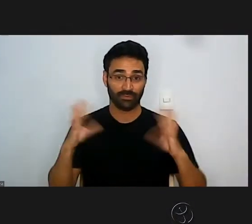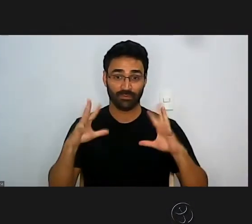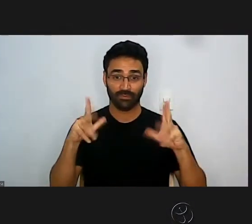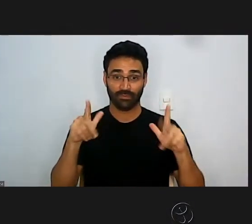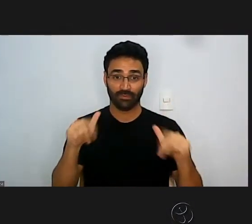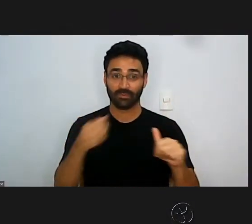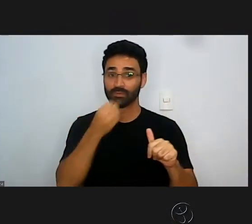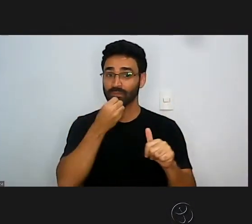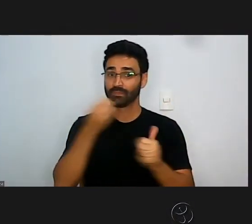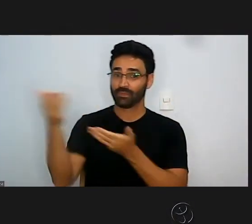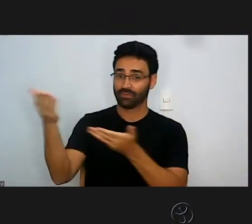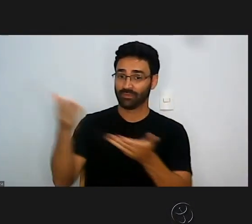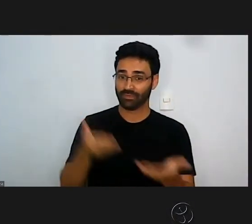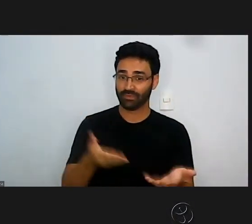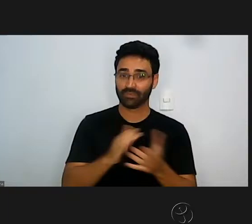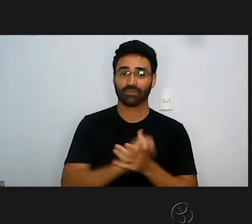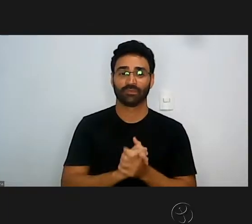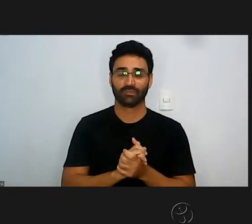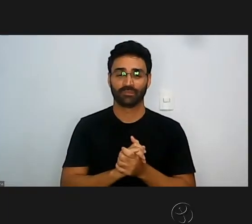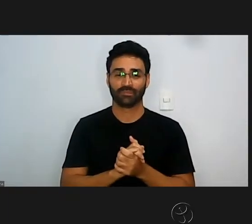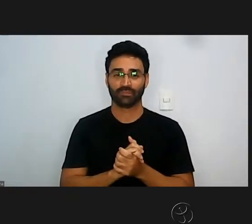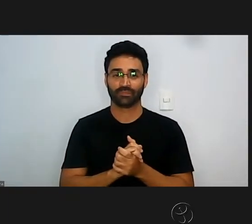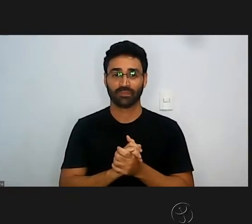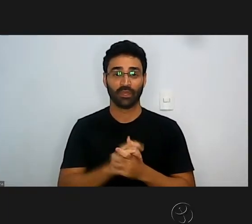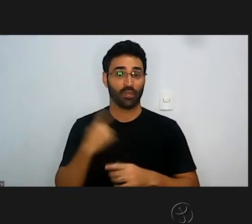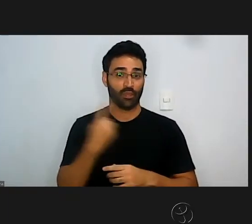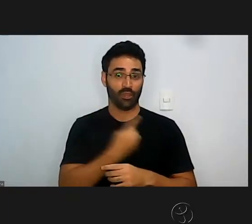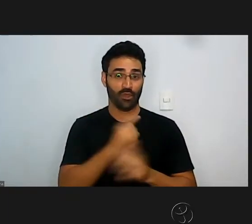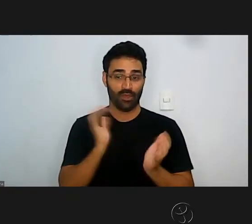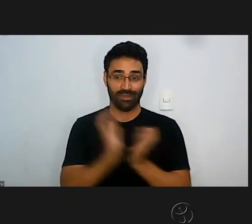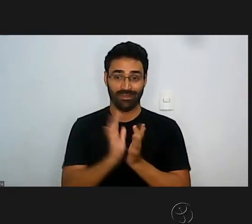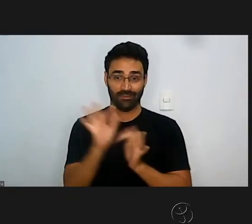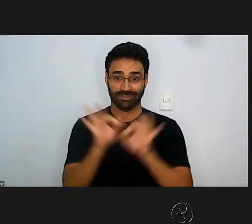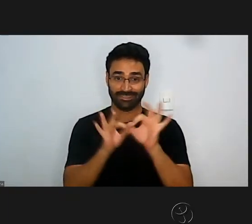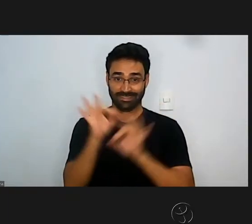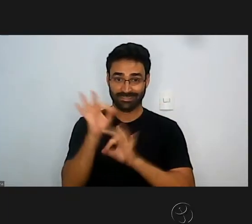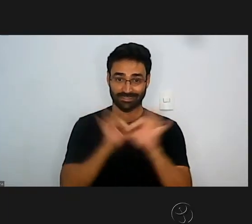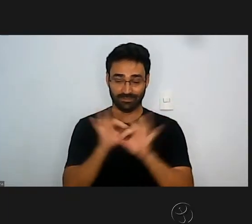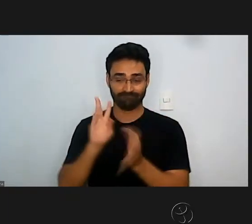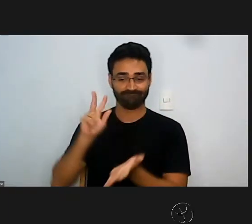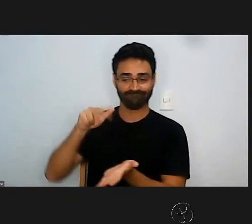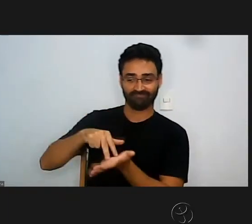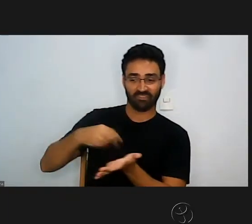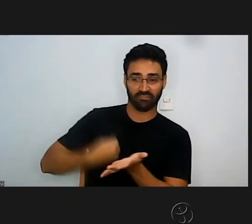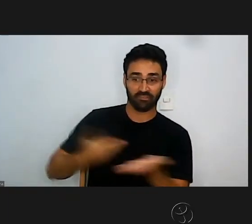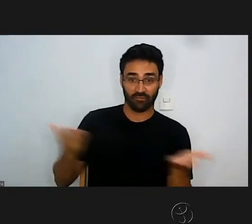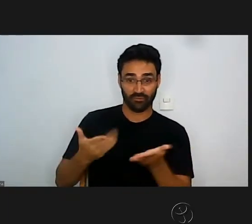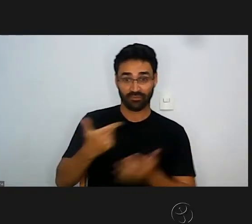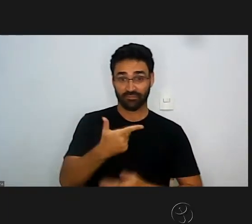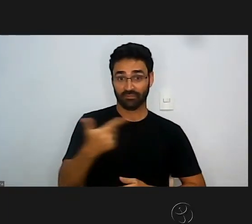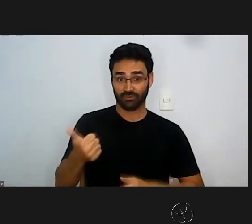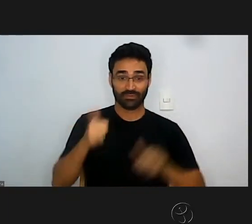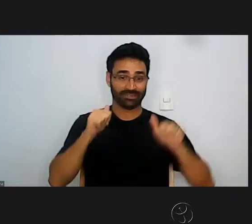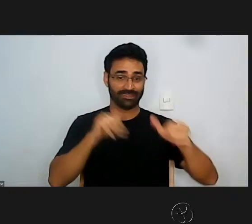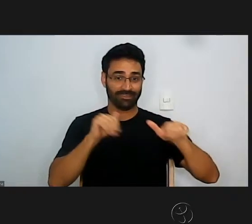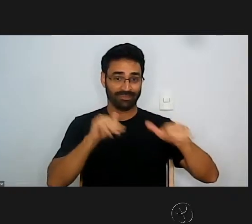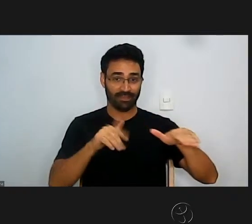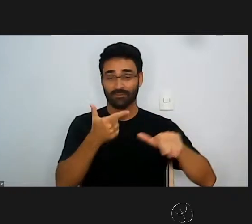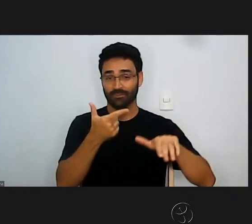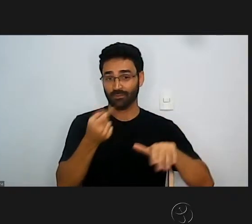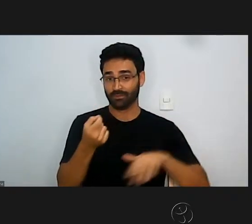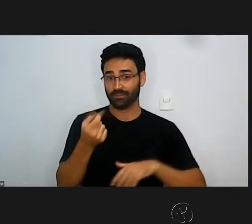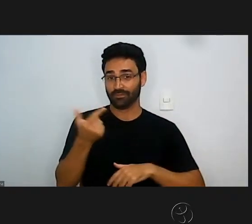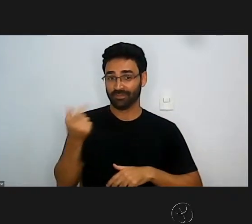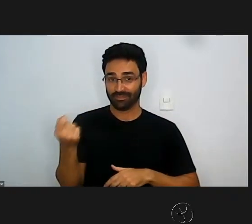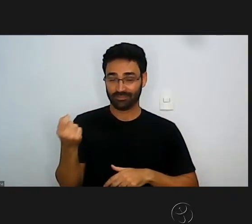muito bem-vindos. O cerimonial da Universidade de Brasília está presente hoje, dia 21 de setembro de